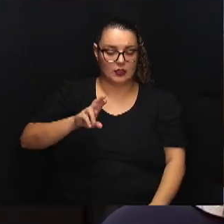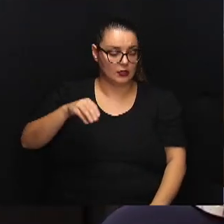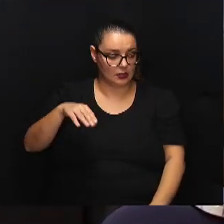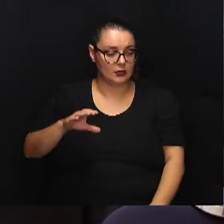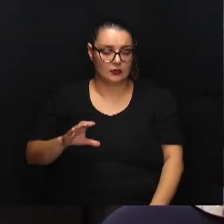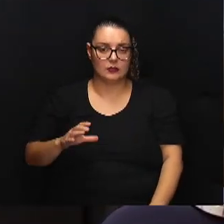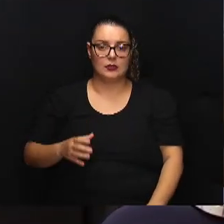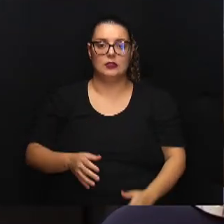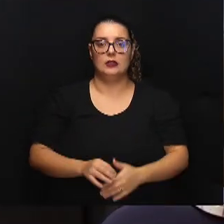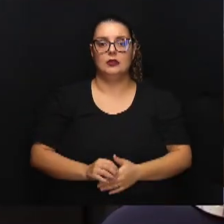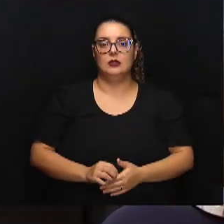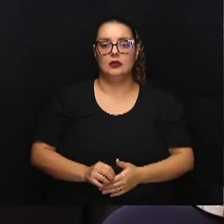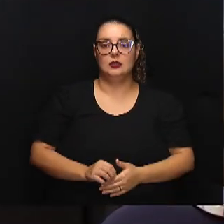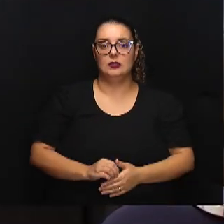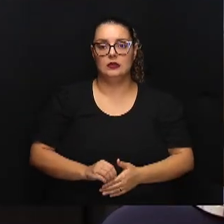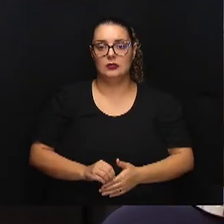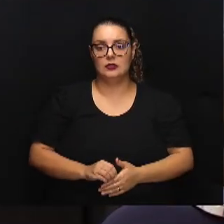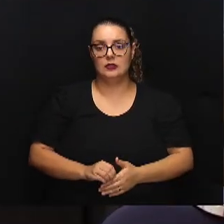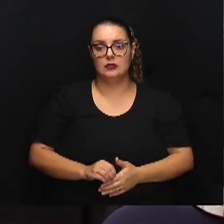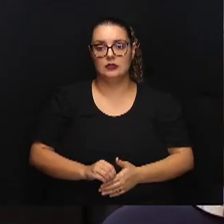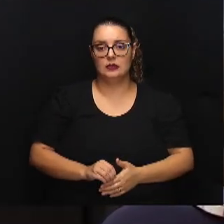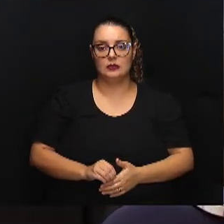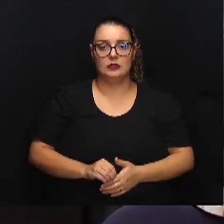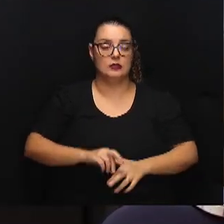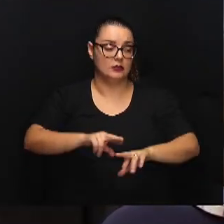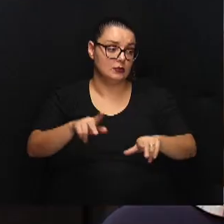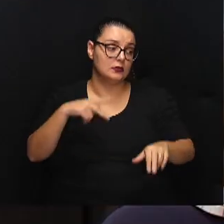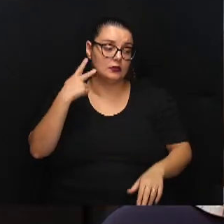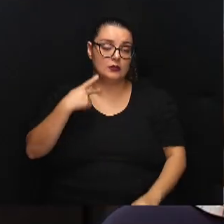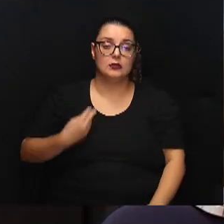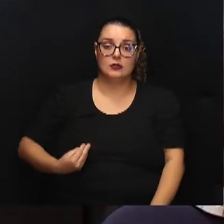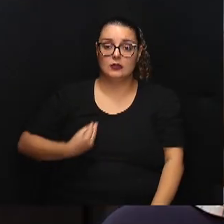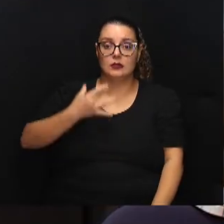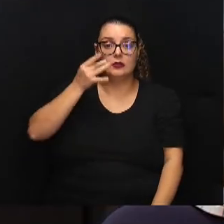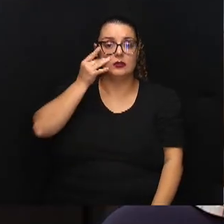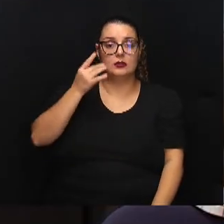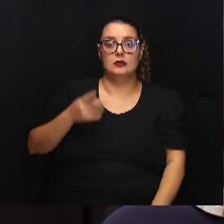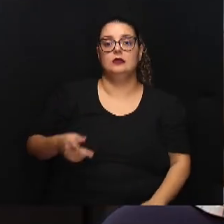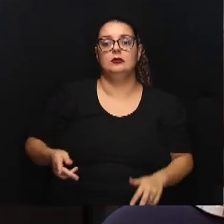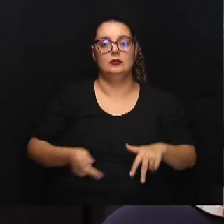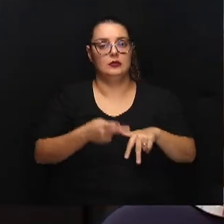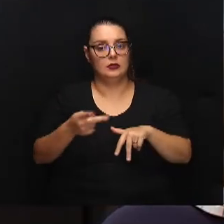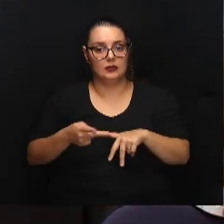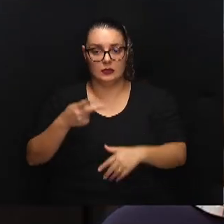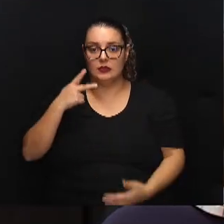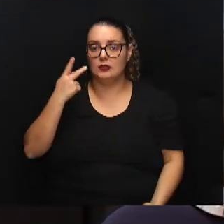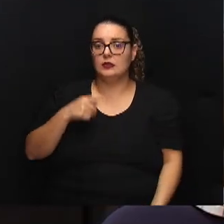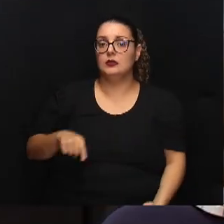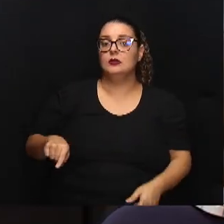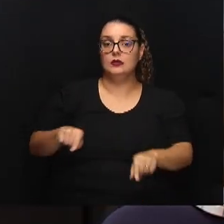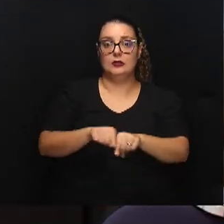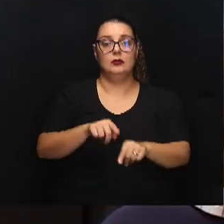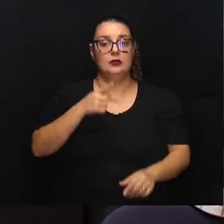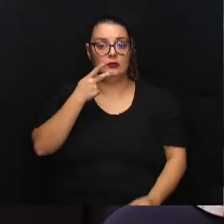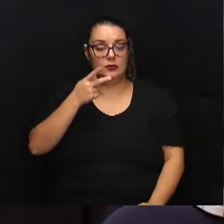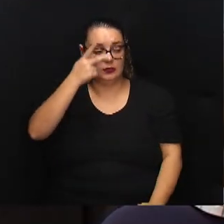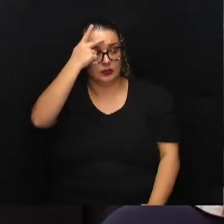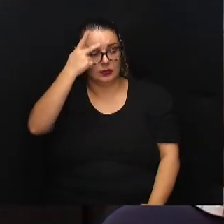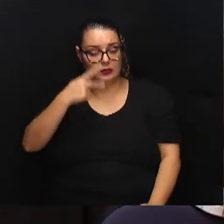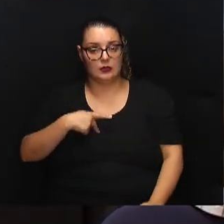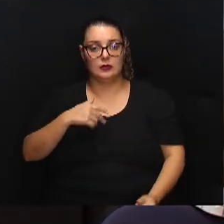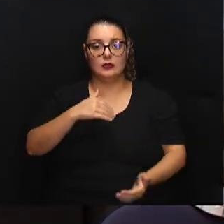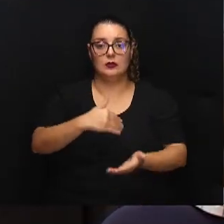de Campinas. E a Câmara, tivemos vários vereadores presentes, tivemos fala, vereadores falaram também, porque o próprio